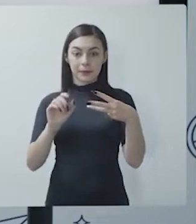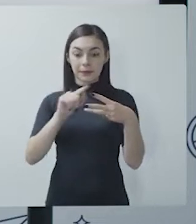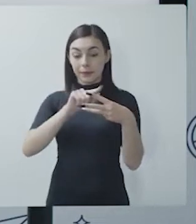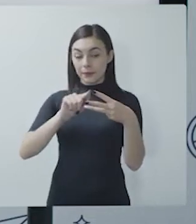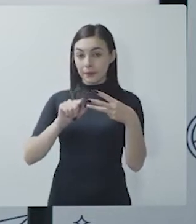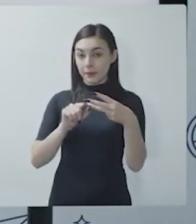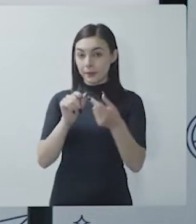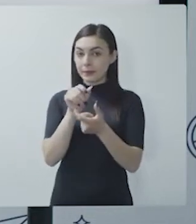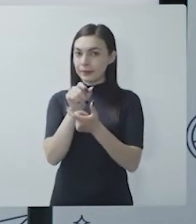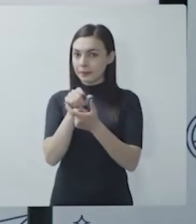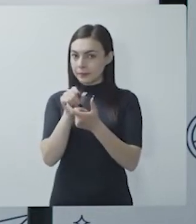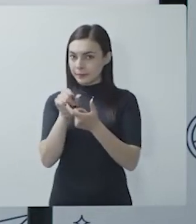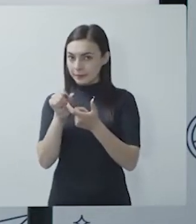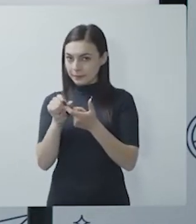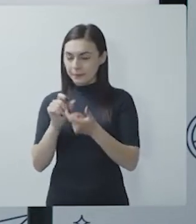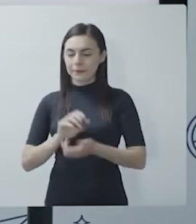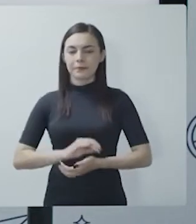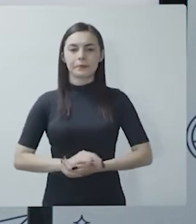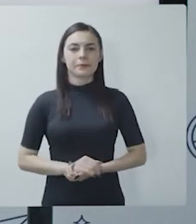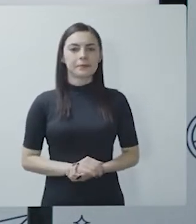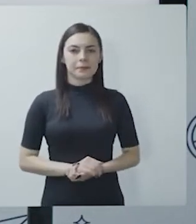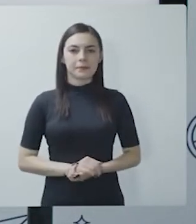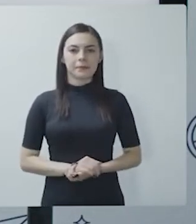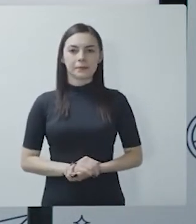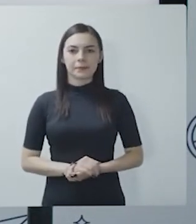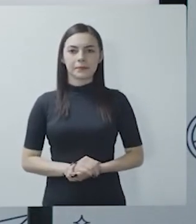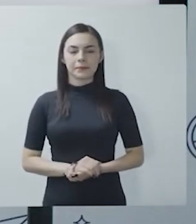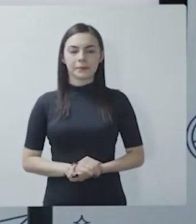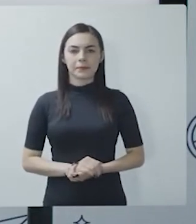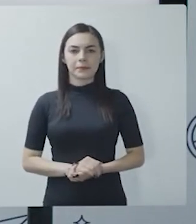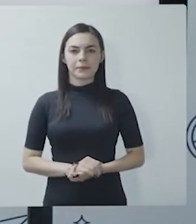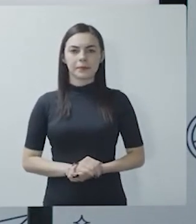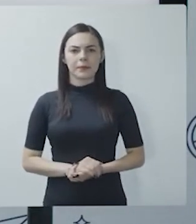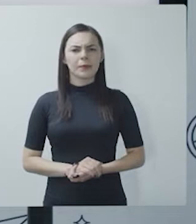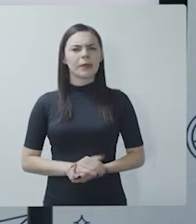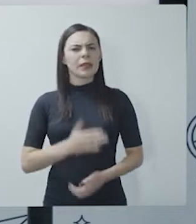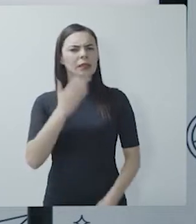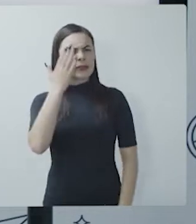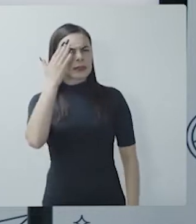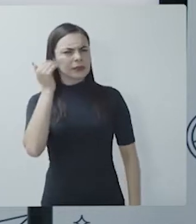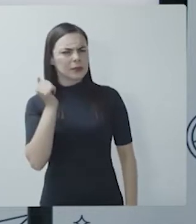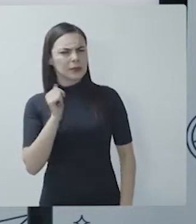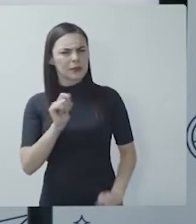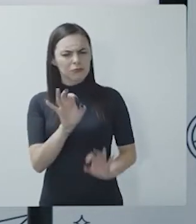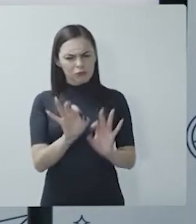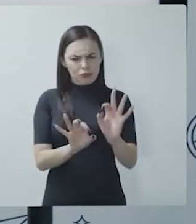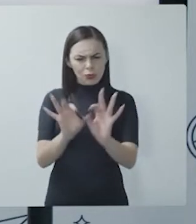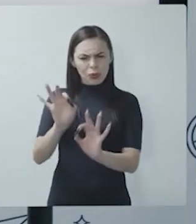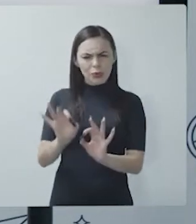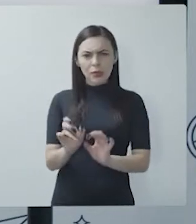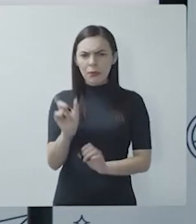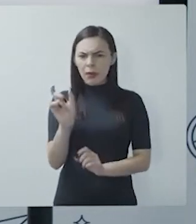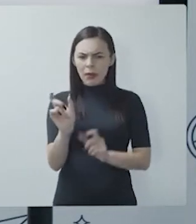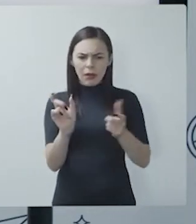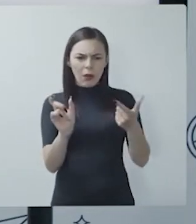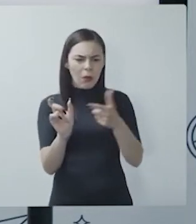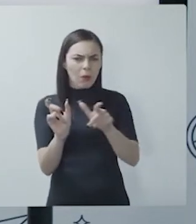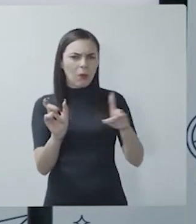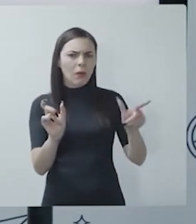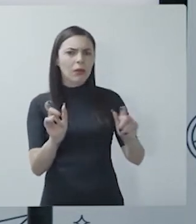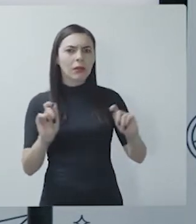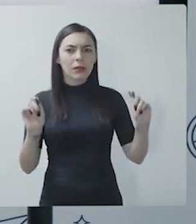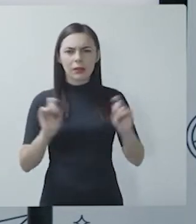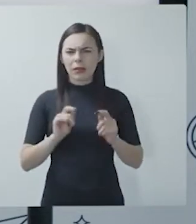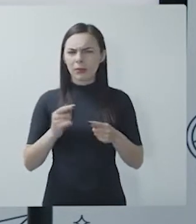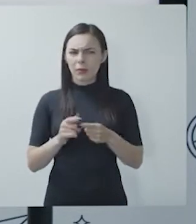3 sílabas. Mas sabe que a gente consegue montar outras palavras? Porque aqui é uma palavra bem